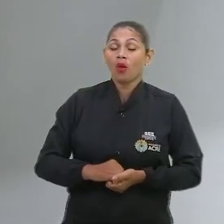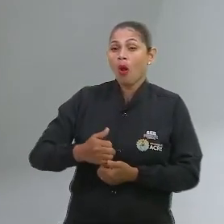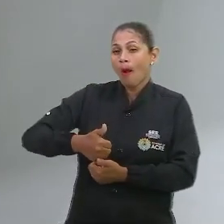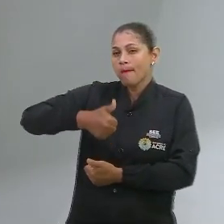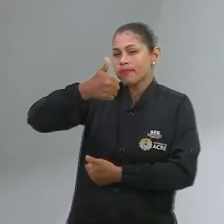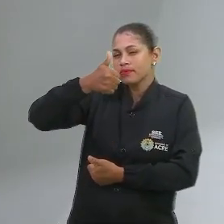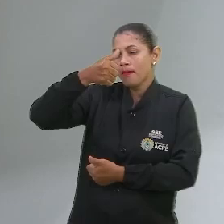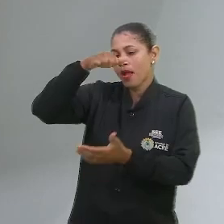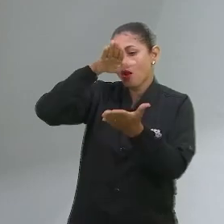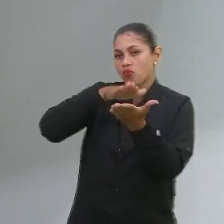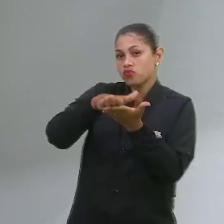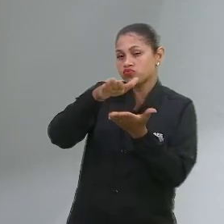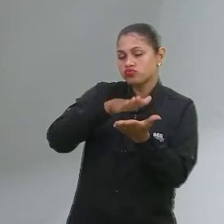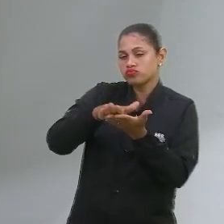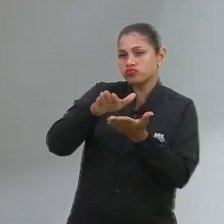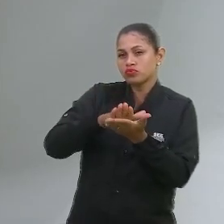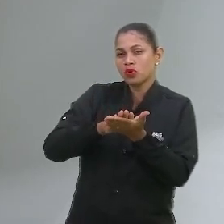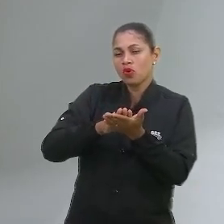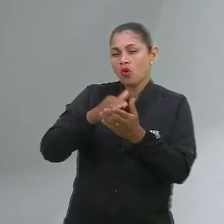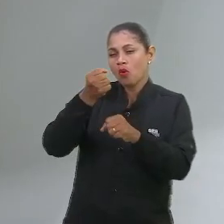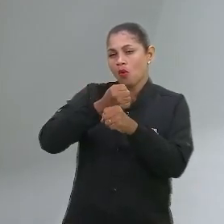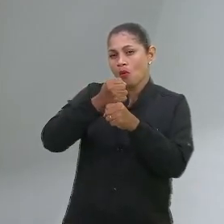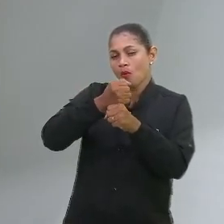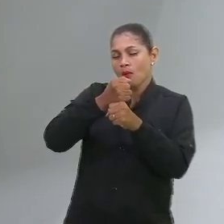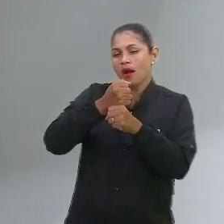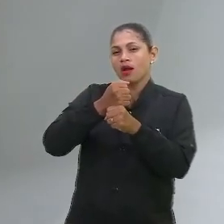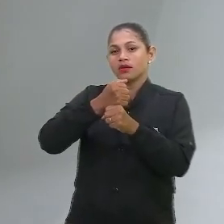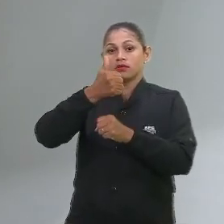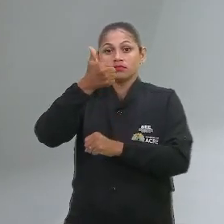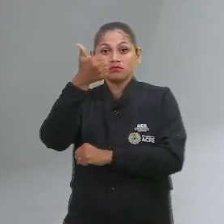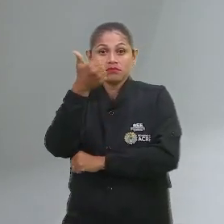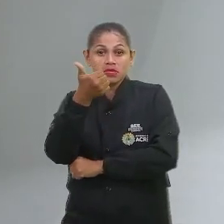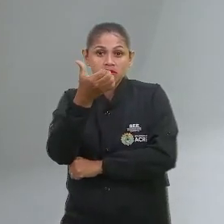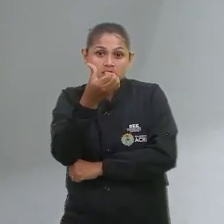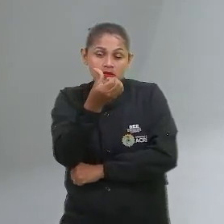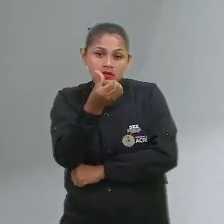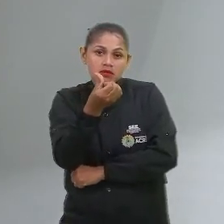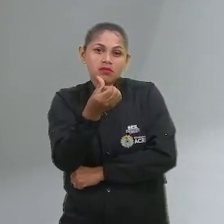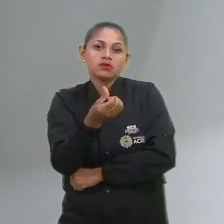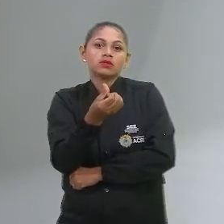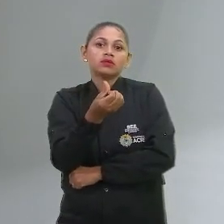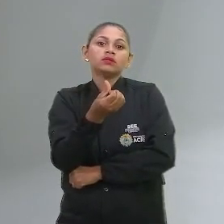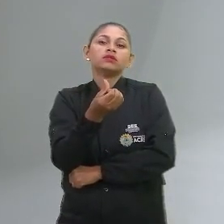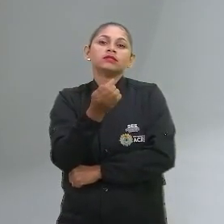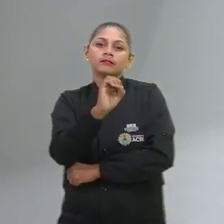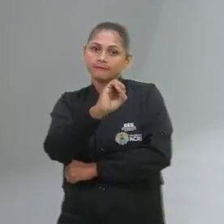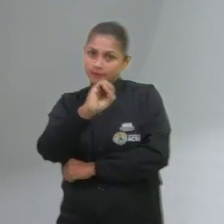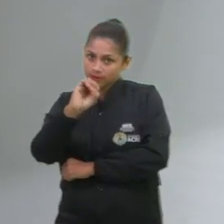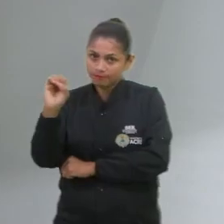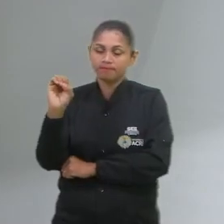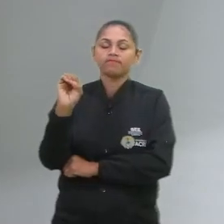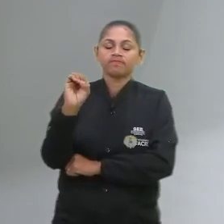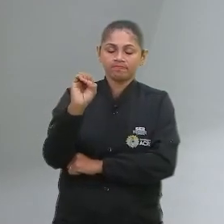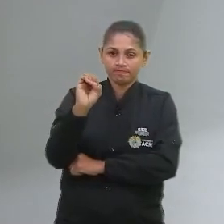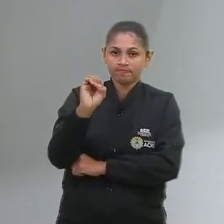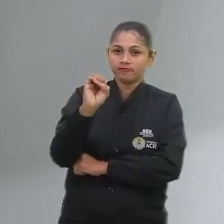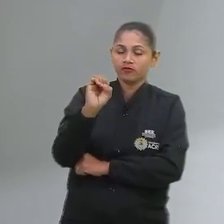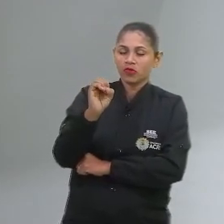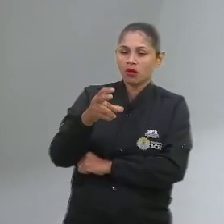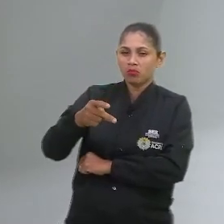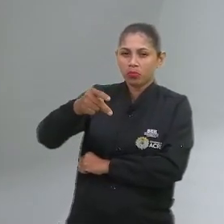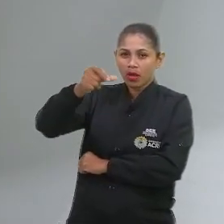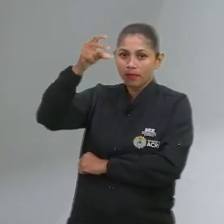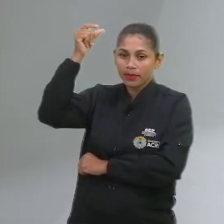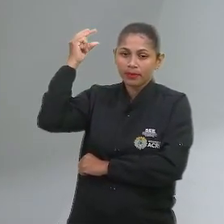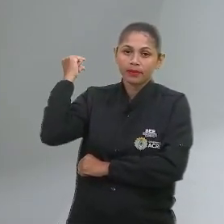ele remonta aos anos 1600, lá na Europa, lá na Alemanha. Então, essa é uma das mídias mais antigas que nós